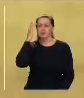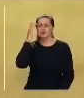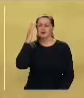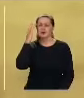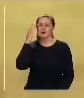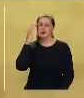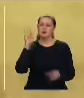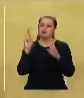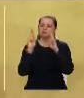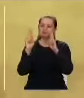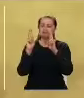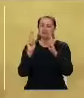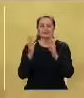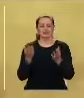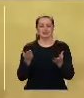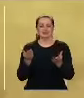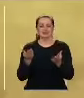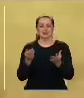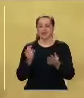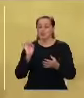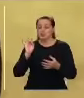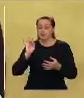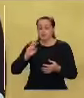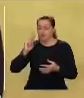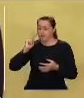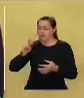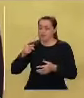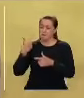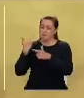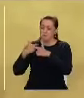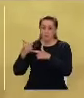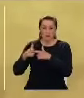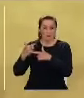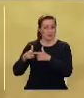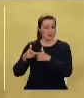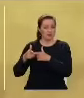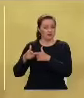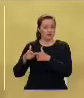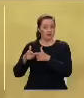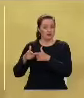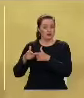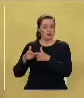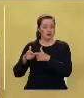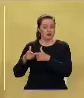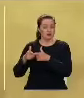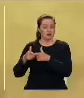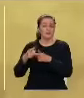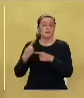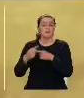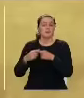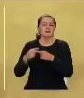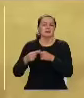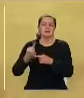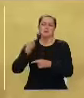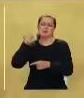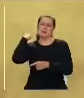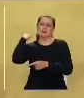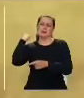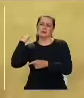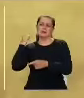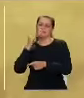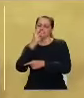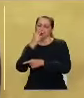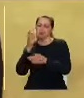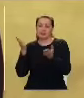túnel. Não, ela vê os problemas no dia do hoje. O meu passado está presente. Eu